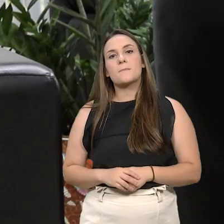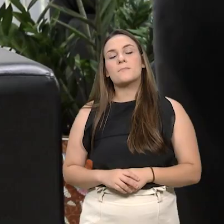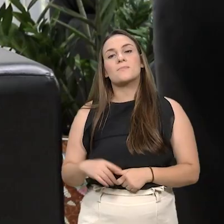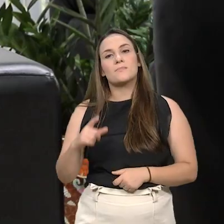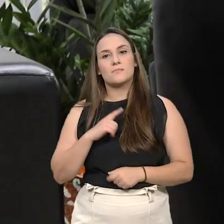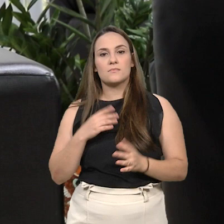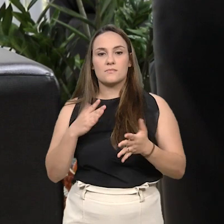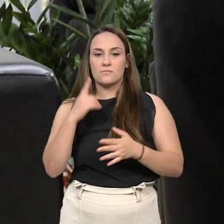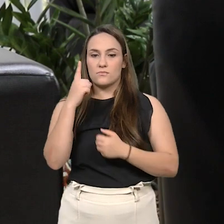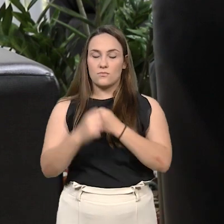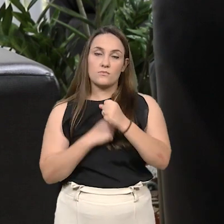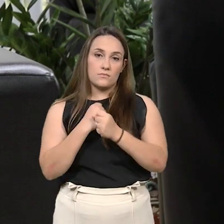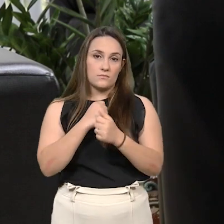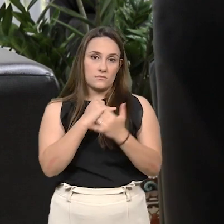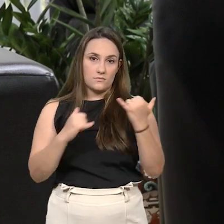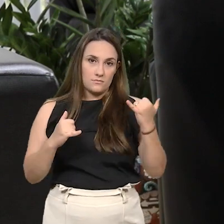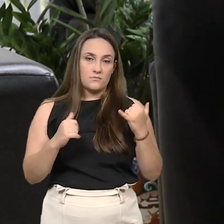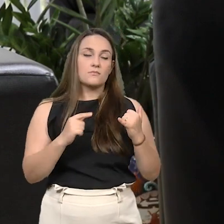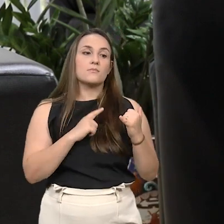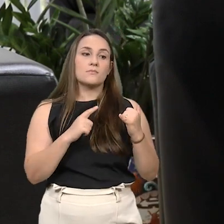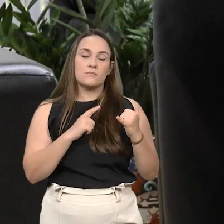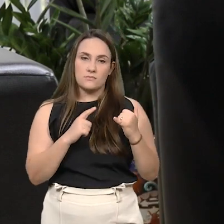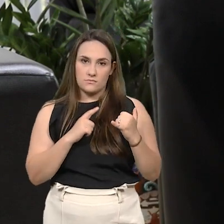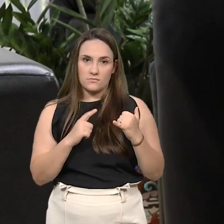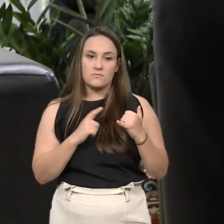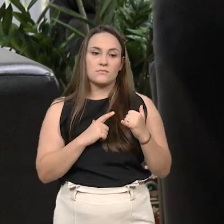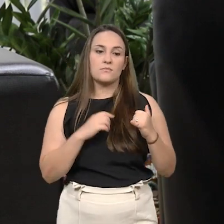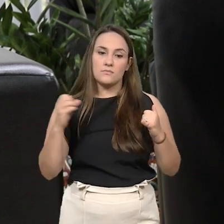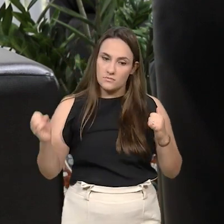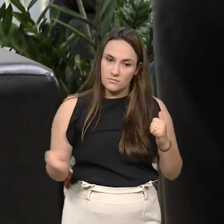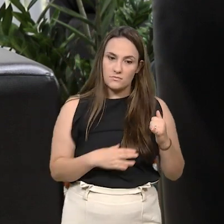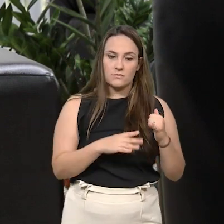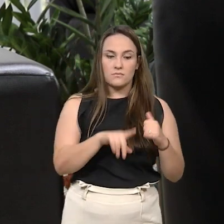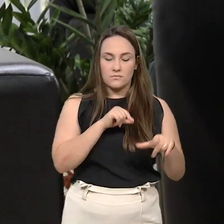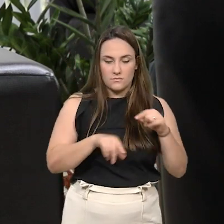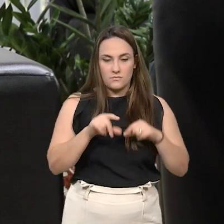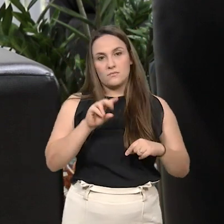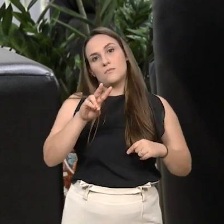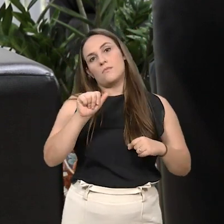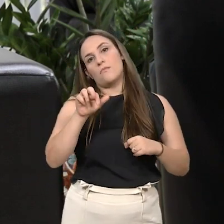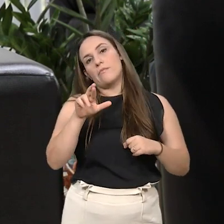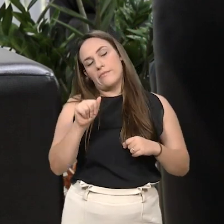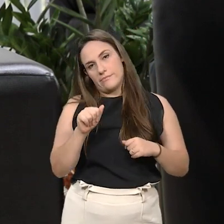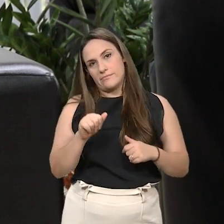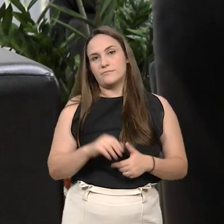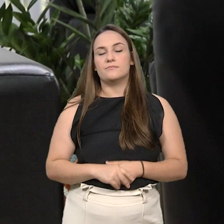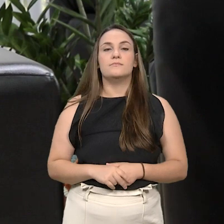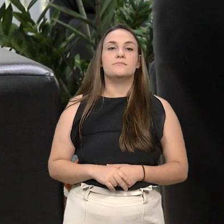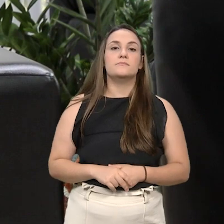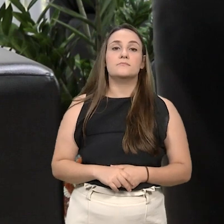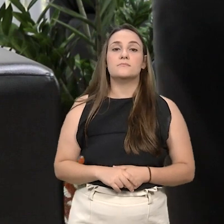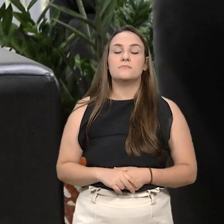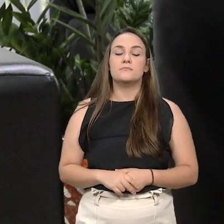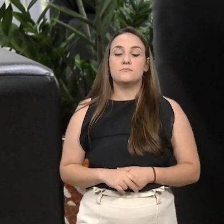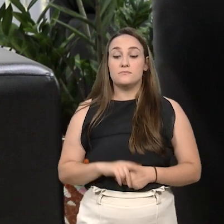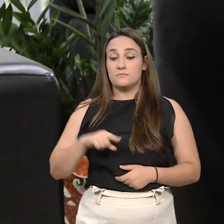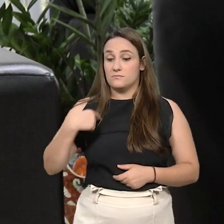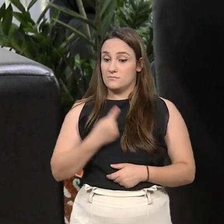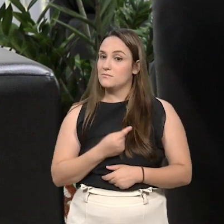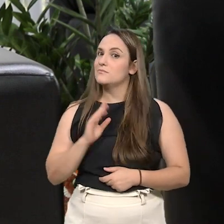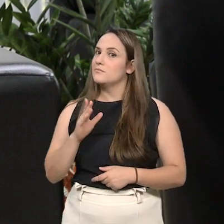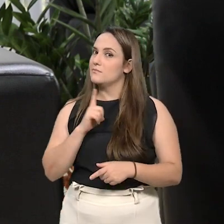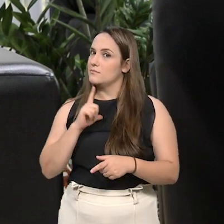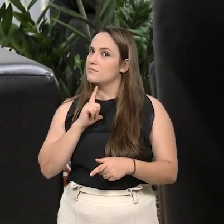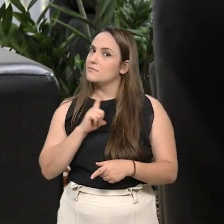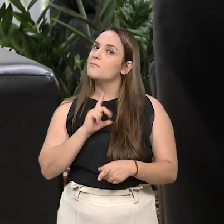ano e meio vieram as outras varas. Nós estamos hoje, então, com 98% junto com os cartórios dos processos de Mato